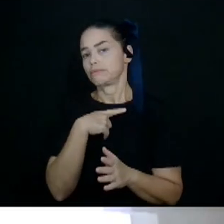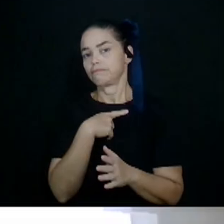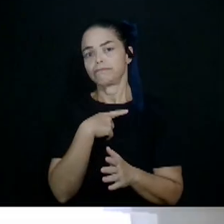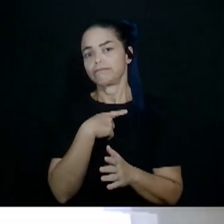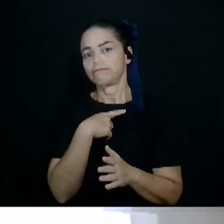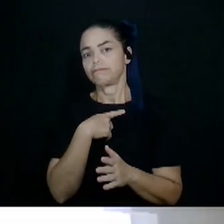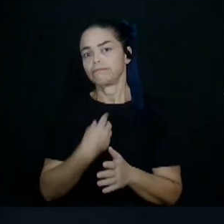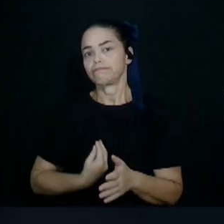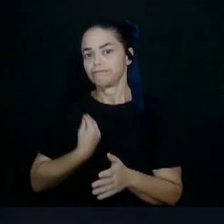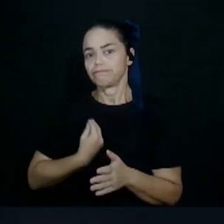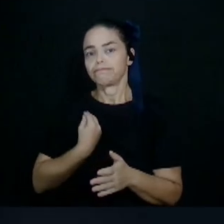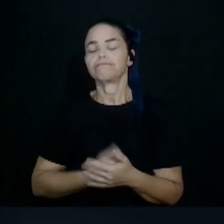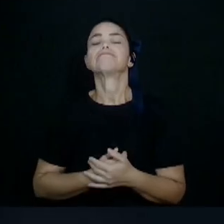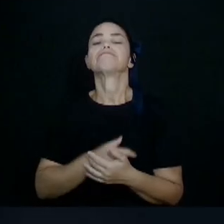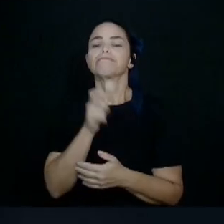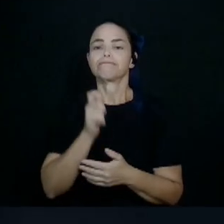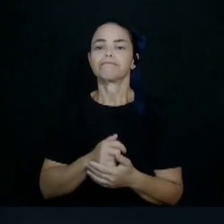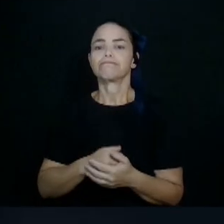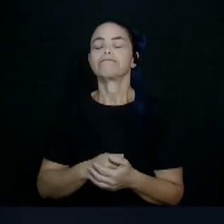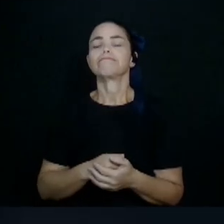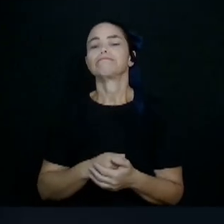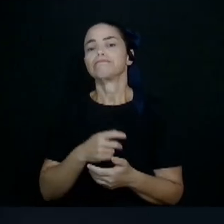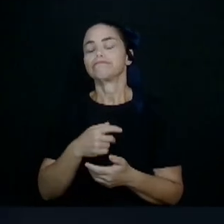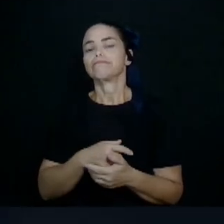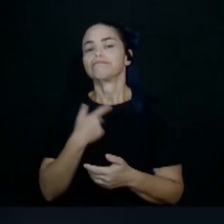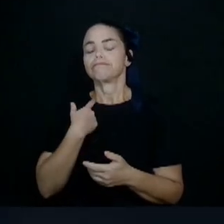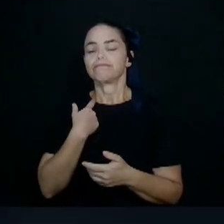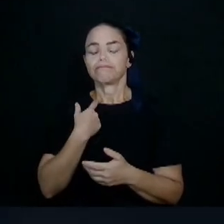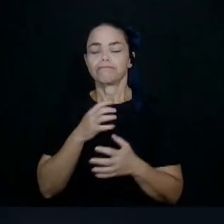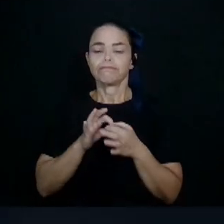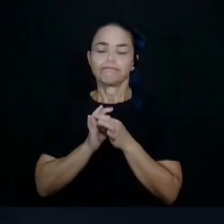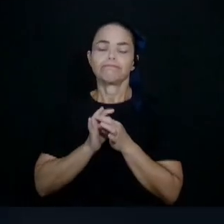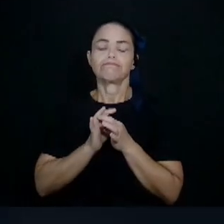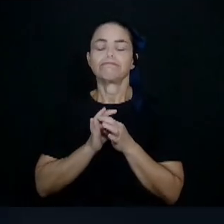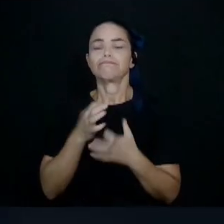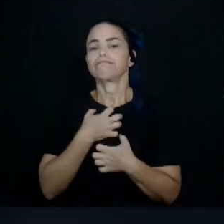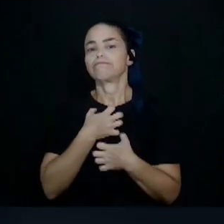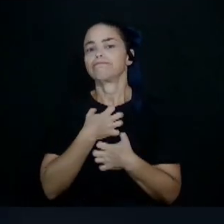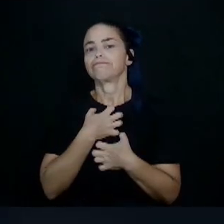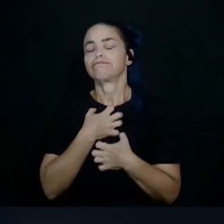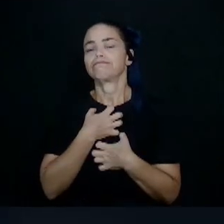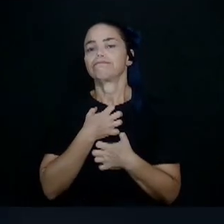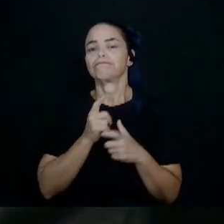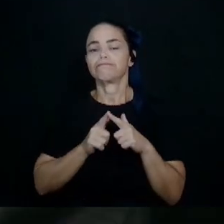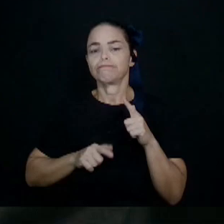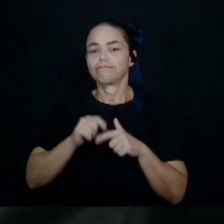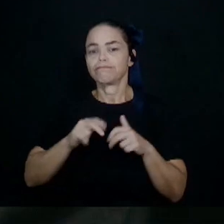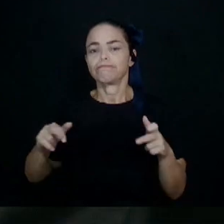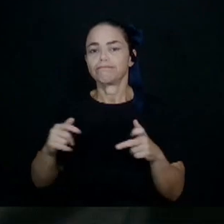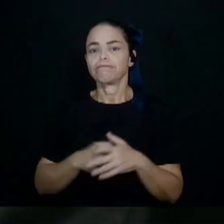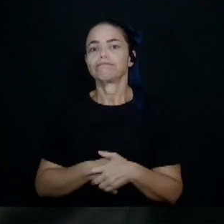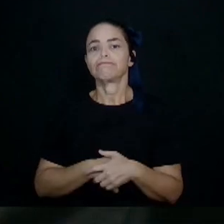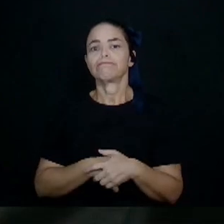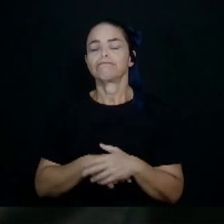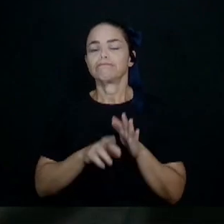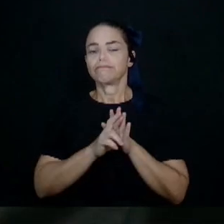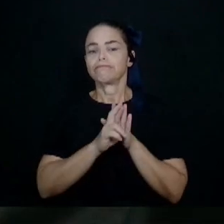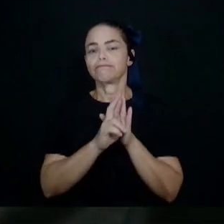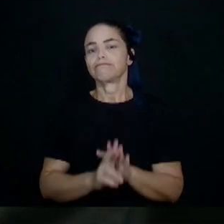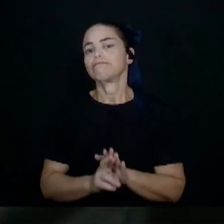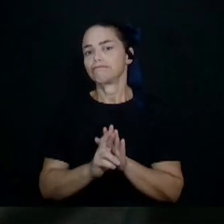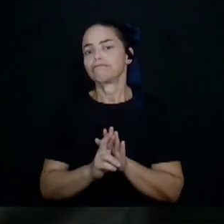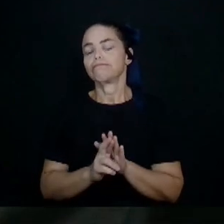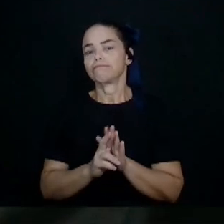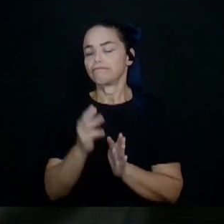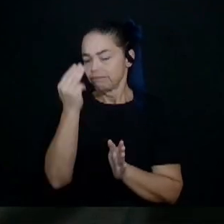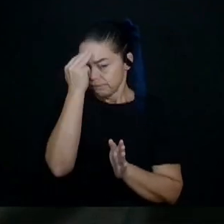indivíduo. Excelente. Tem gente que cria uma relação emocional com os objetos, né? Como se eles representassem